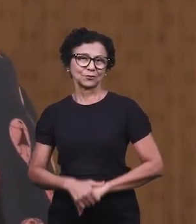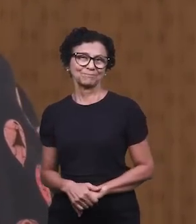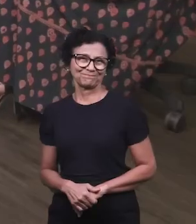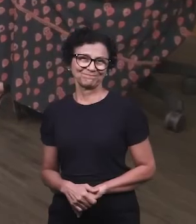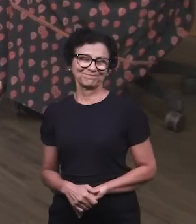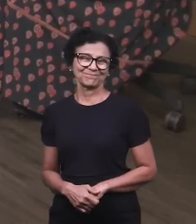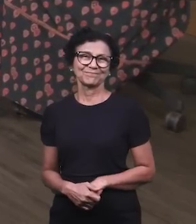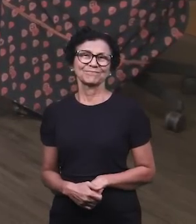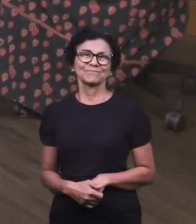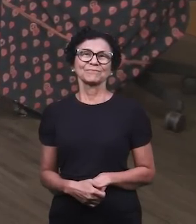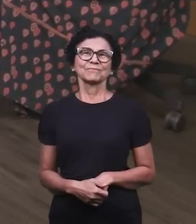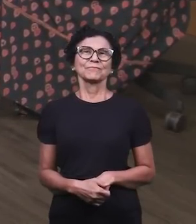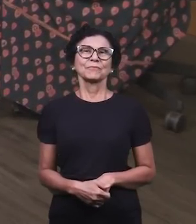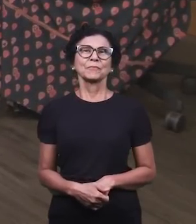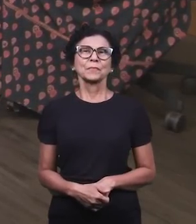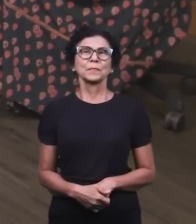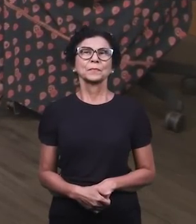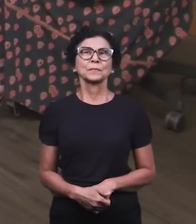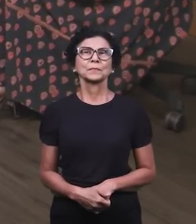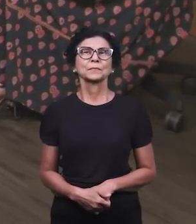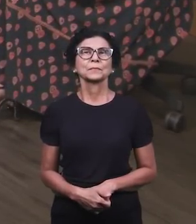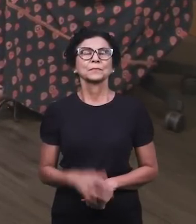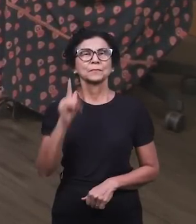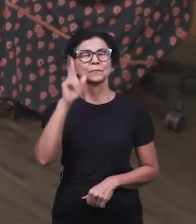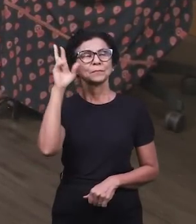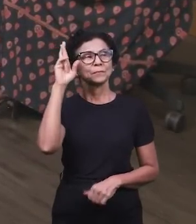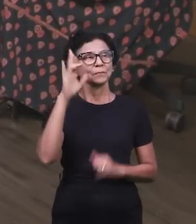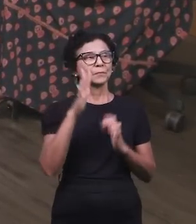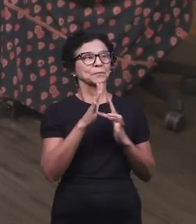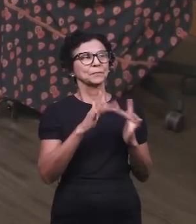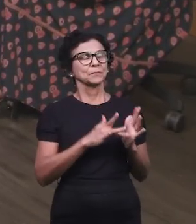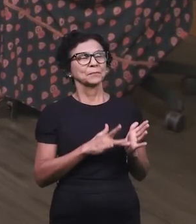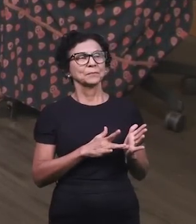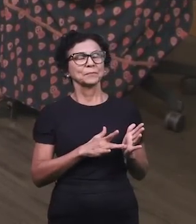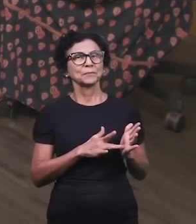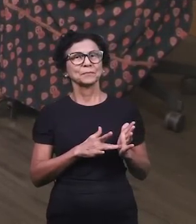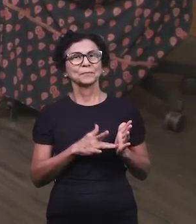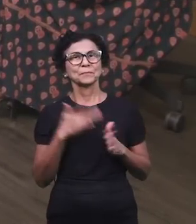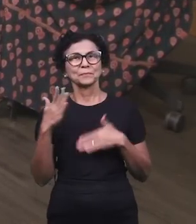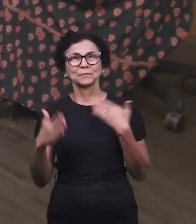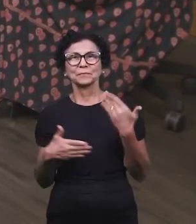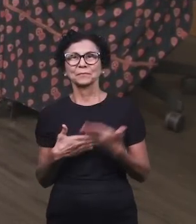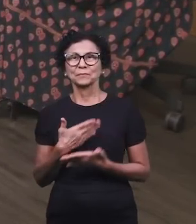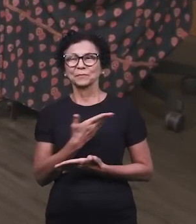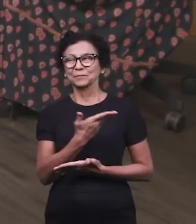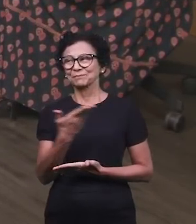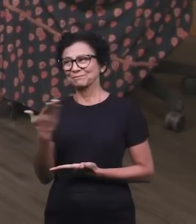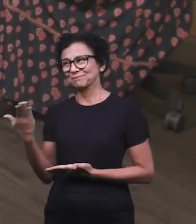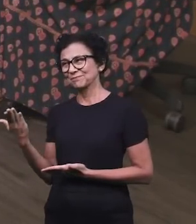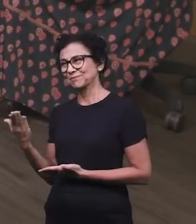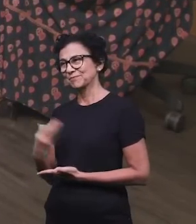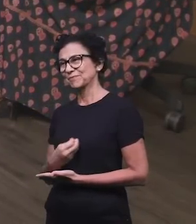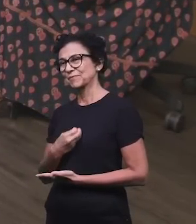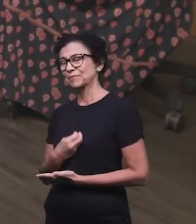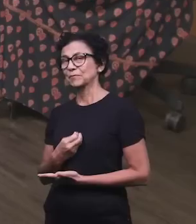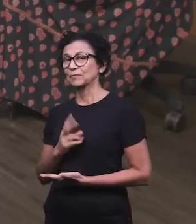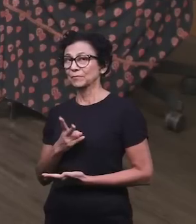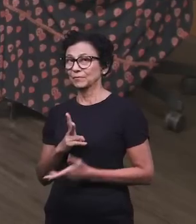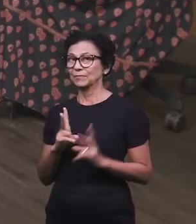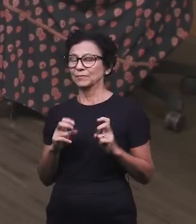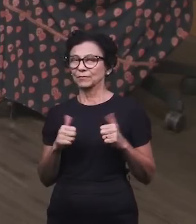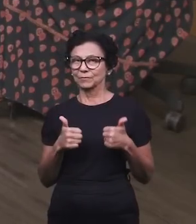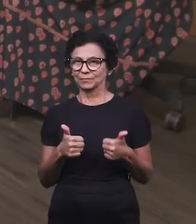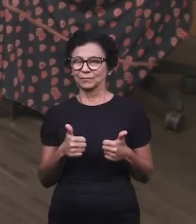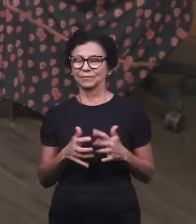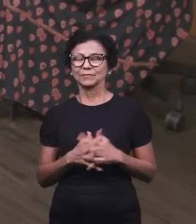presencialmente. É muito bom isso aí. Aos jovens, a paz do Senhor. Amém. Uma alegria ter vocês conosco aqui e a gente continua com esse tema, tá